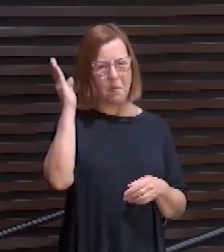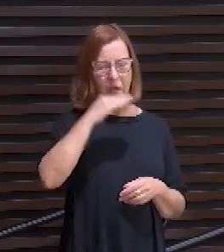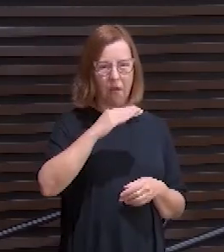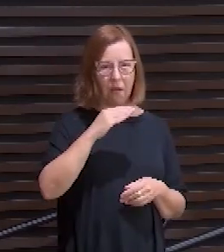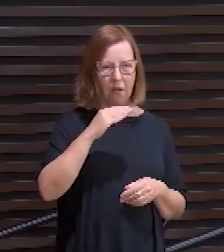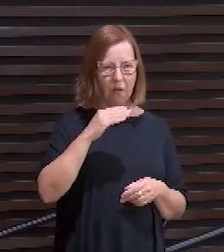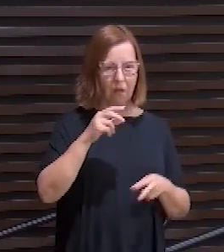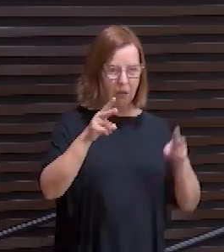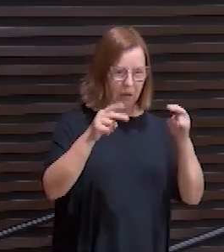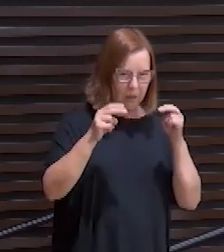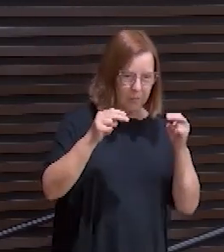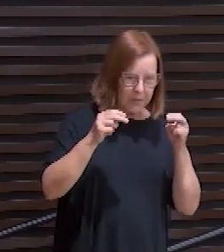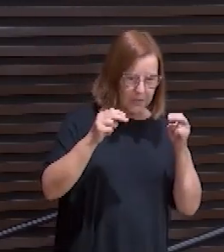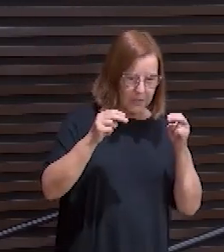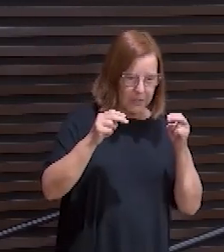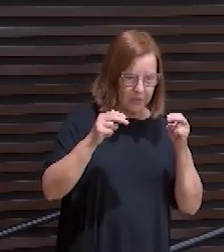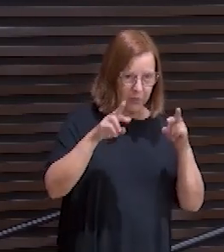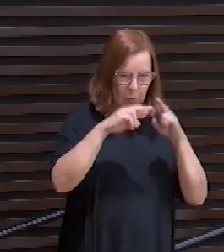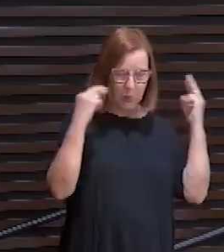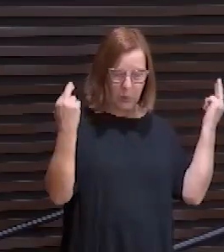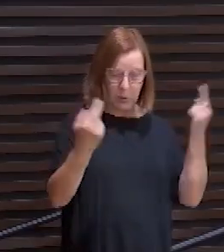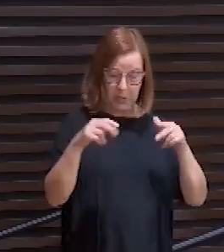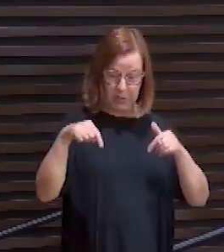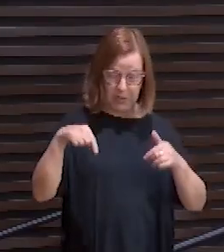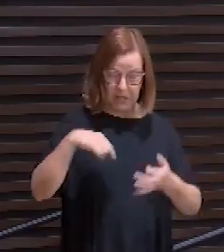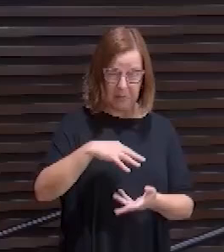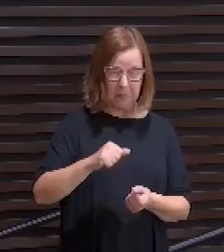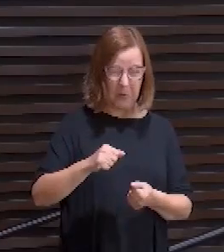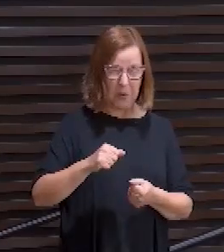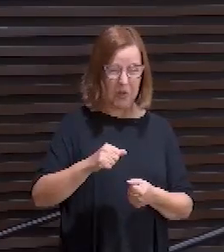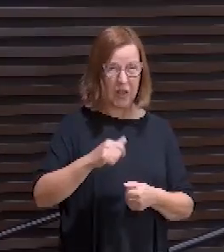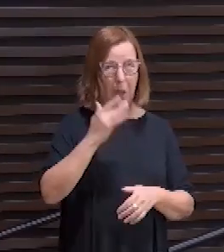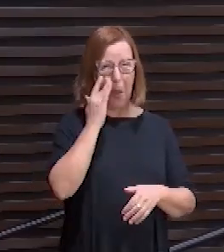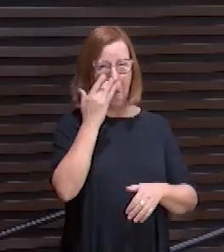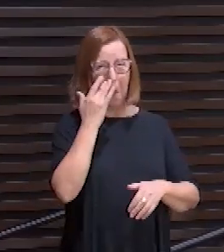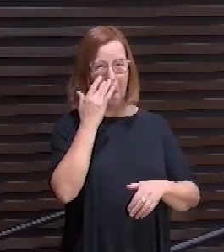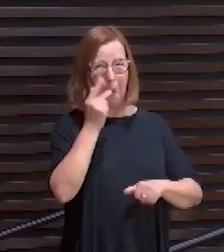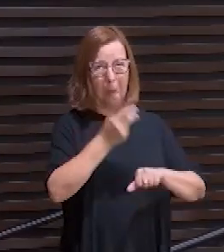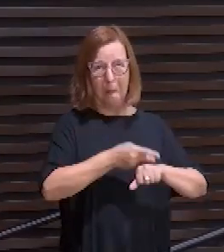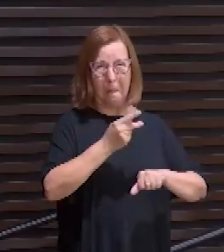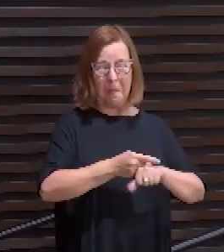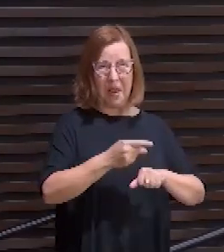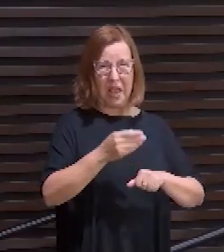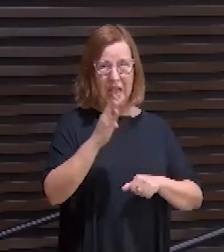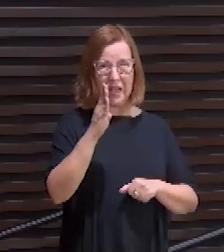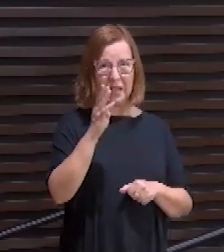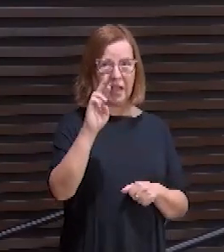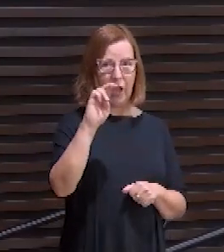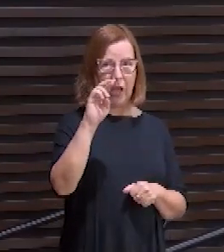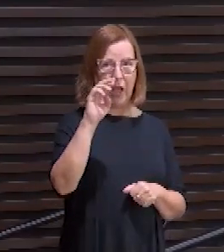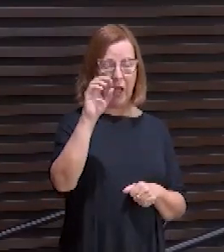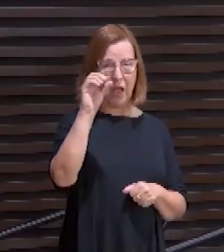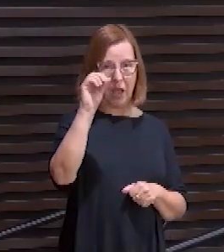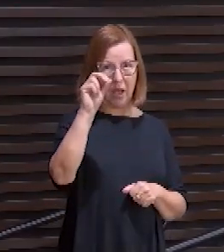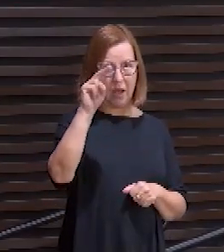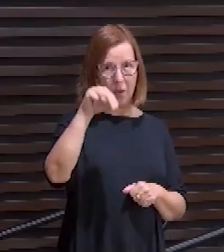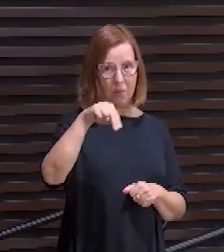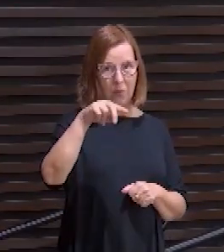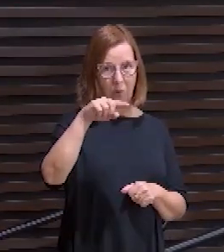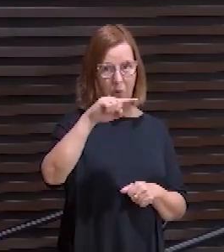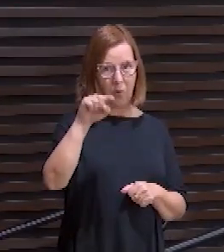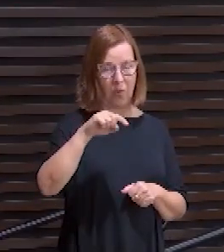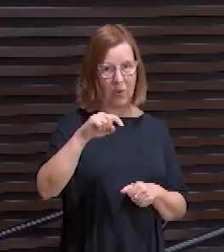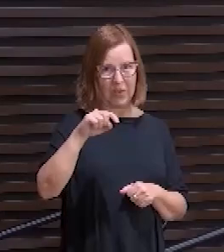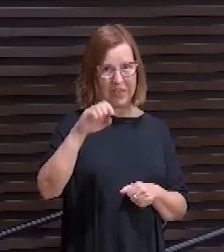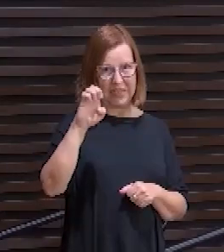como metais preciosos, ouro, prata, bronze. Mas quando Deus dá a